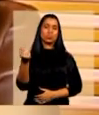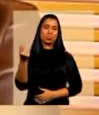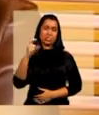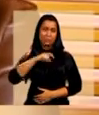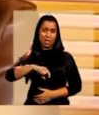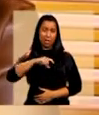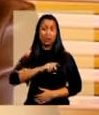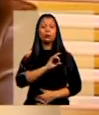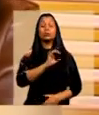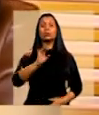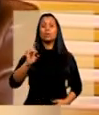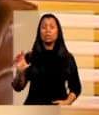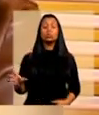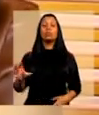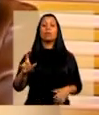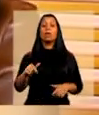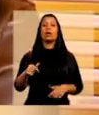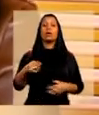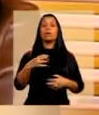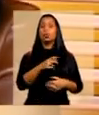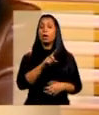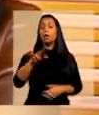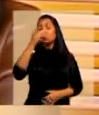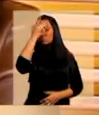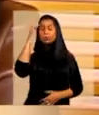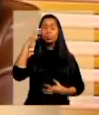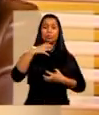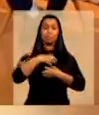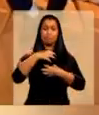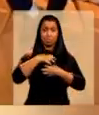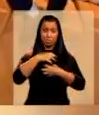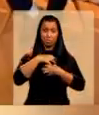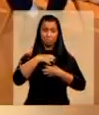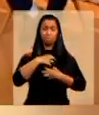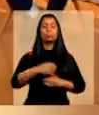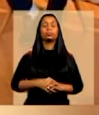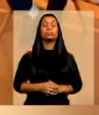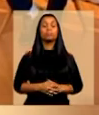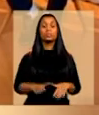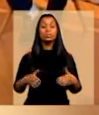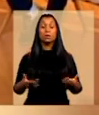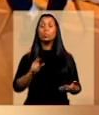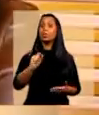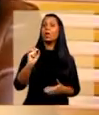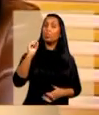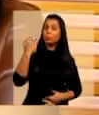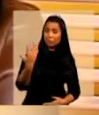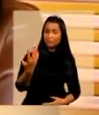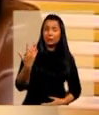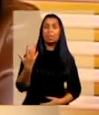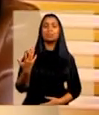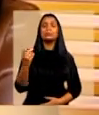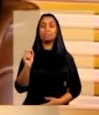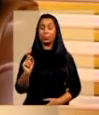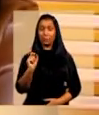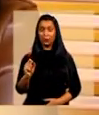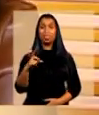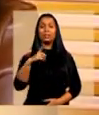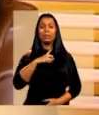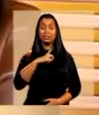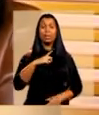outro ganha. Então, cada um é uma forma, cada casal tem encontra uma forma, seu caminho, o sim, seu né? caminho. É, o que acontece, né, é